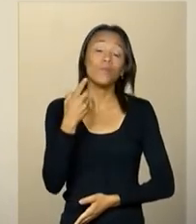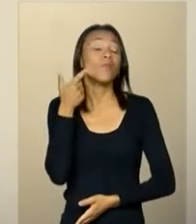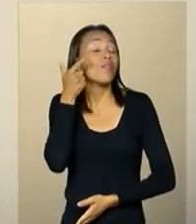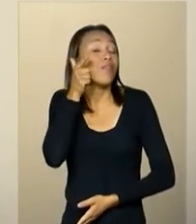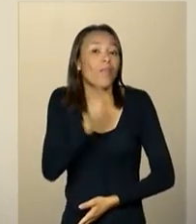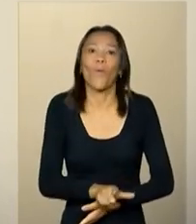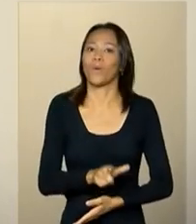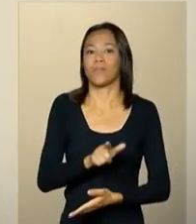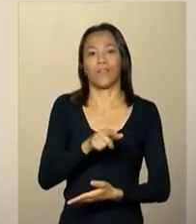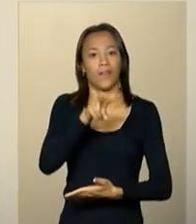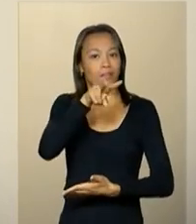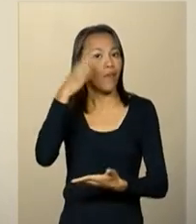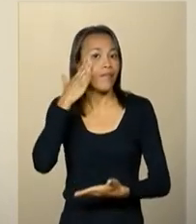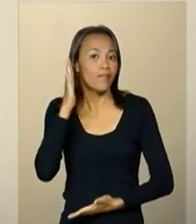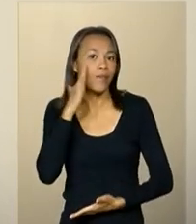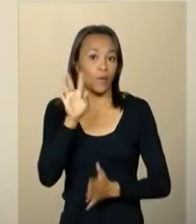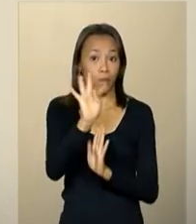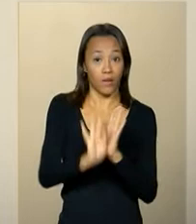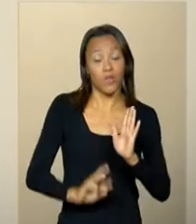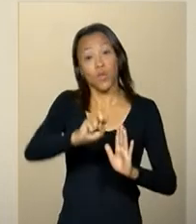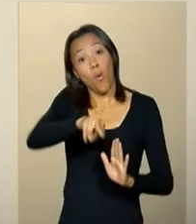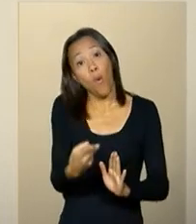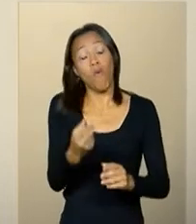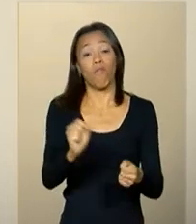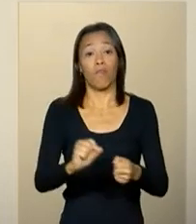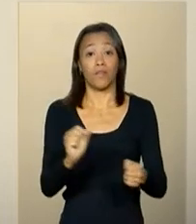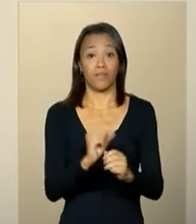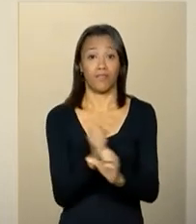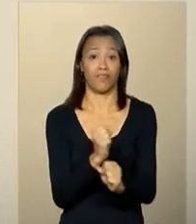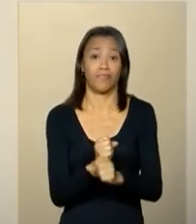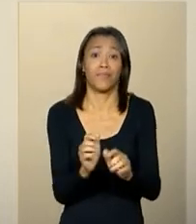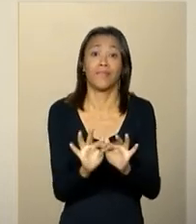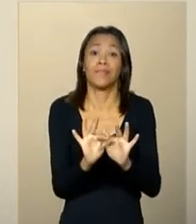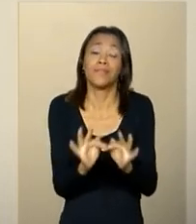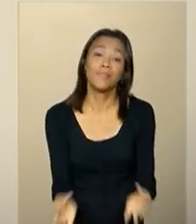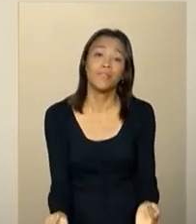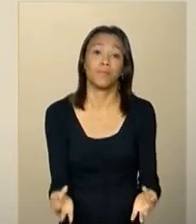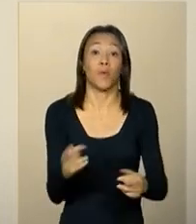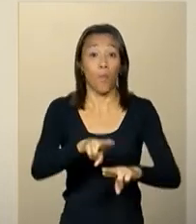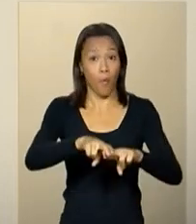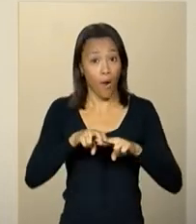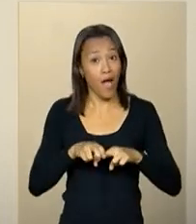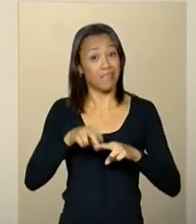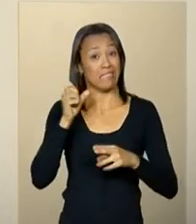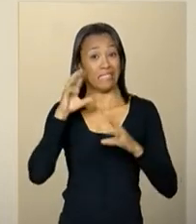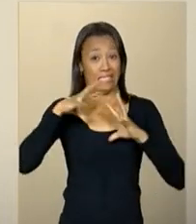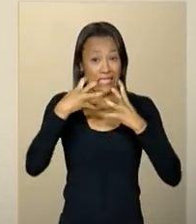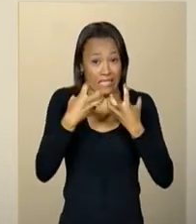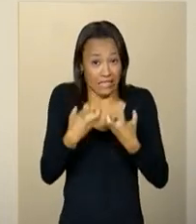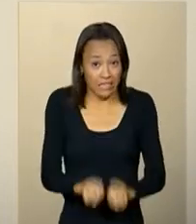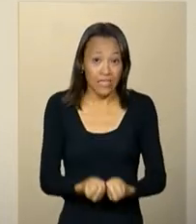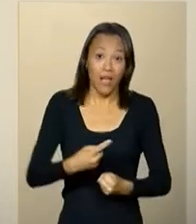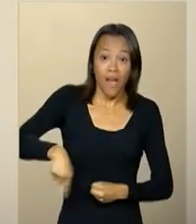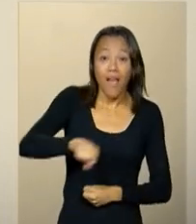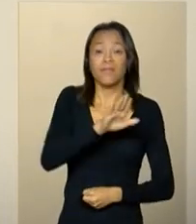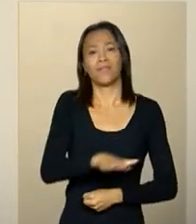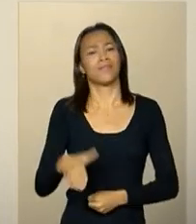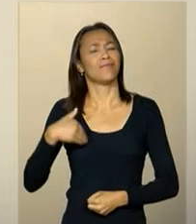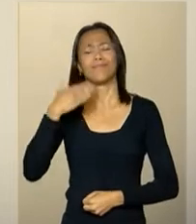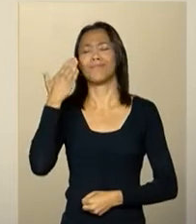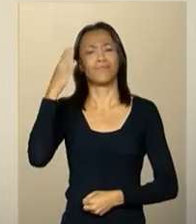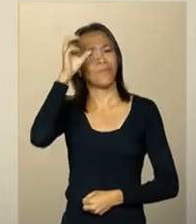conseguem interpretar um texto ou fazer as contas básicas por causa dessa dificuldade elas não